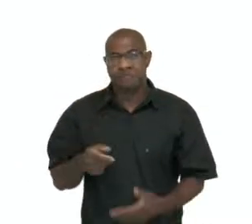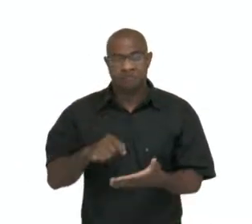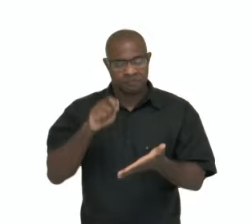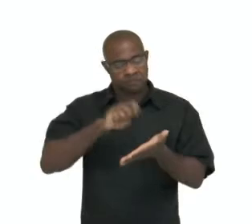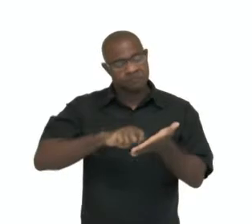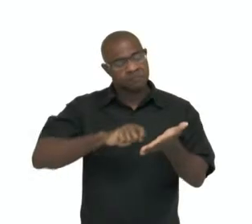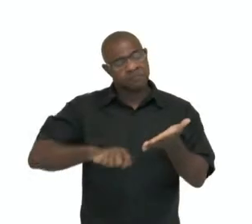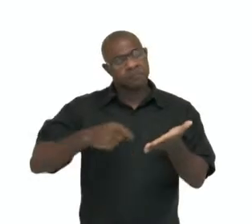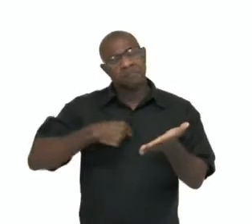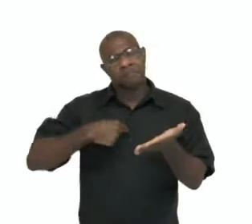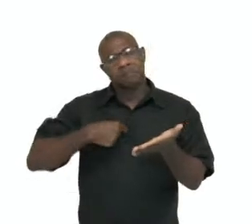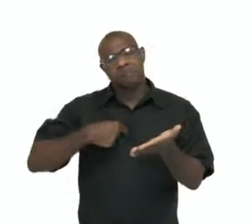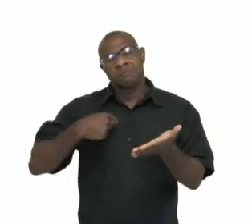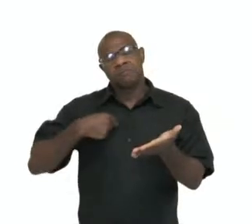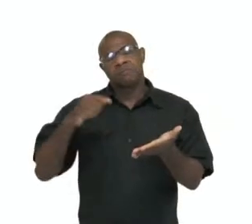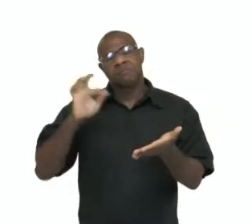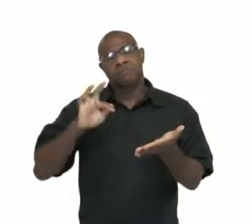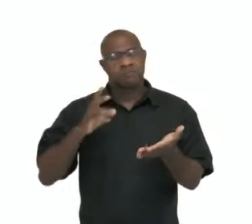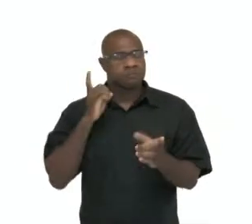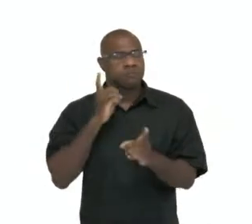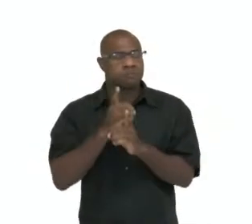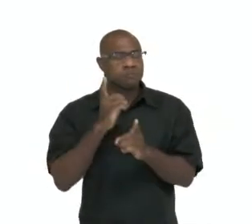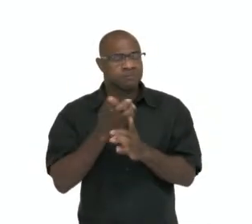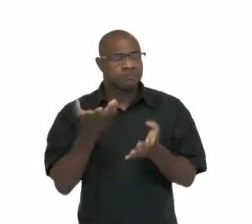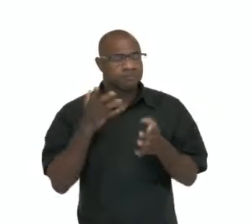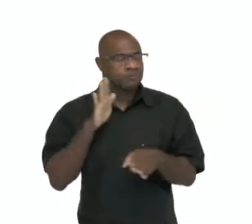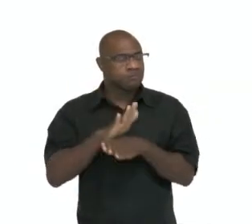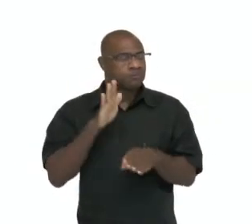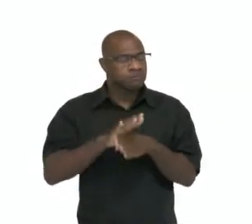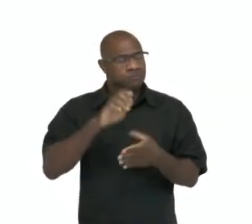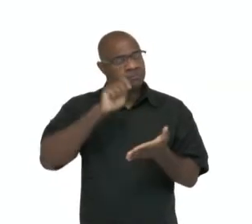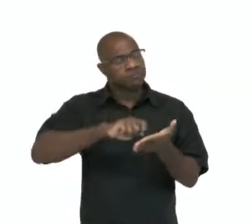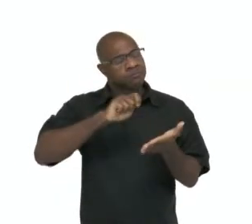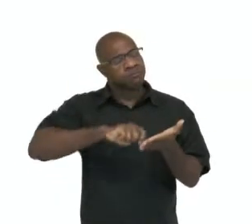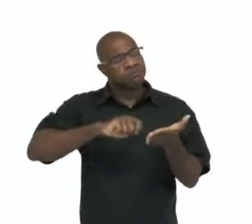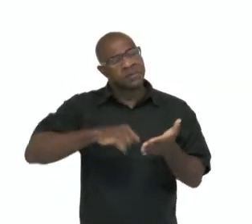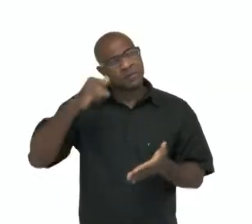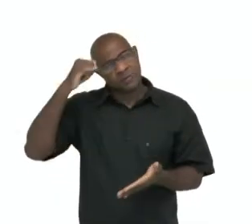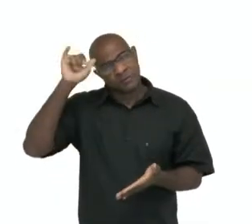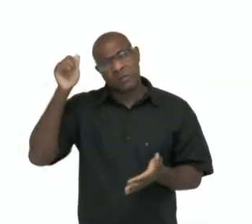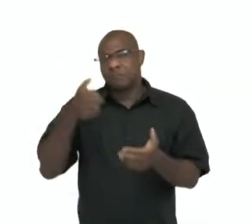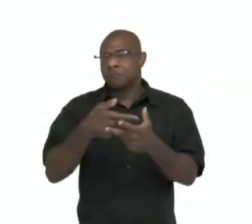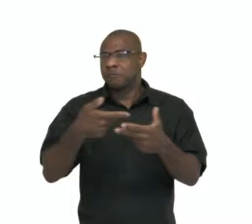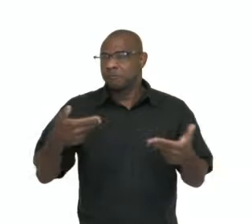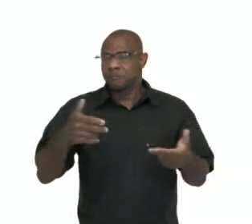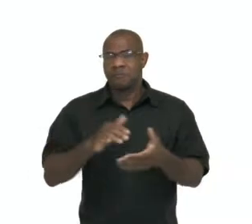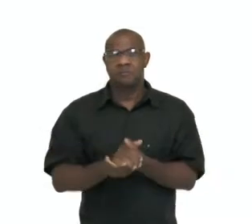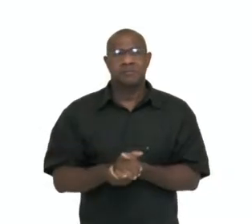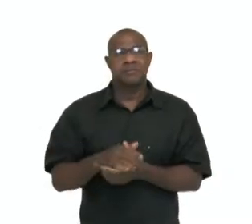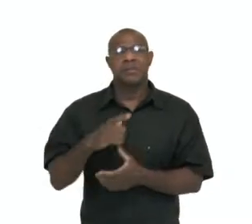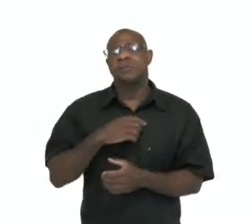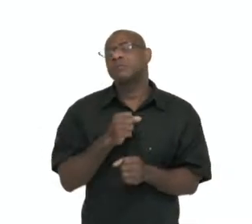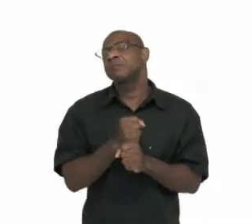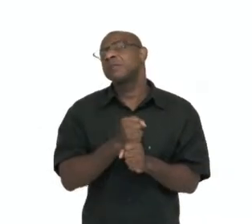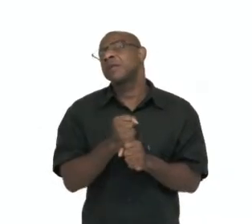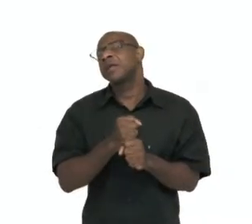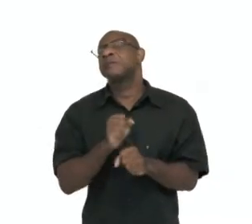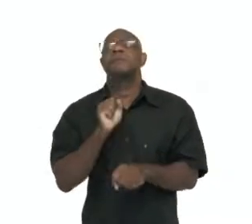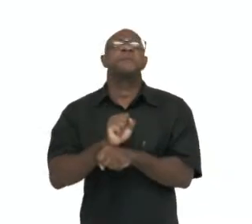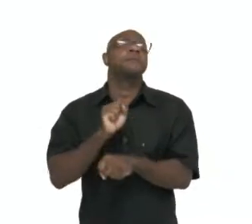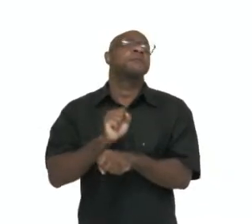eu mesmo tive a infelicidade de ajudar a redigir para evitar o inquérito. Passei anos à sua